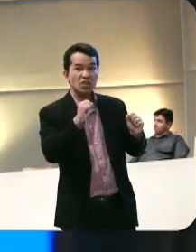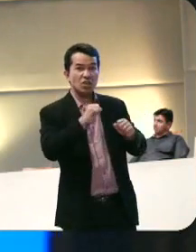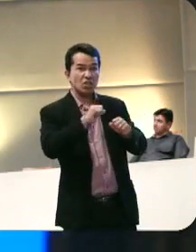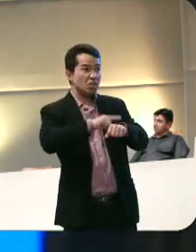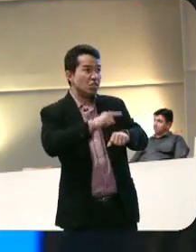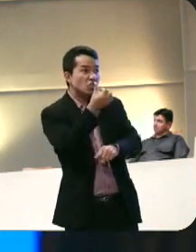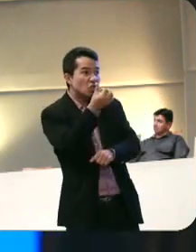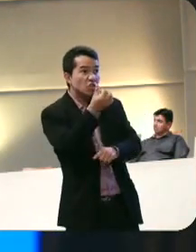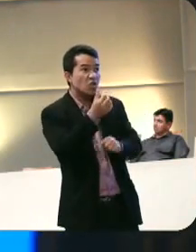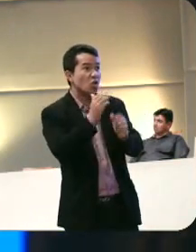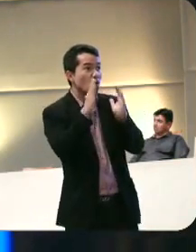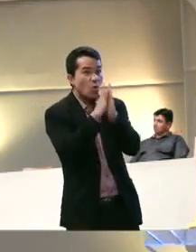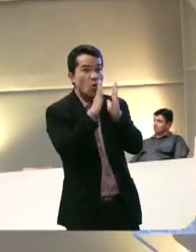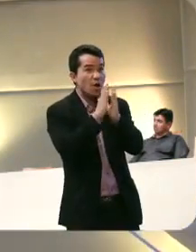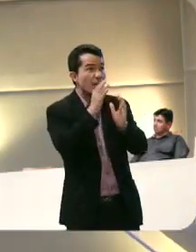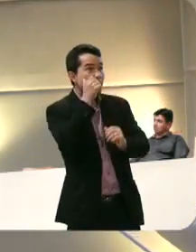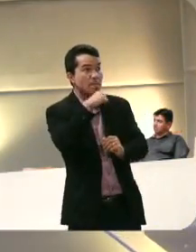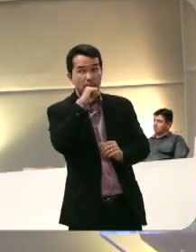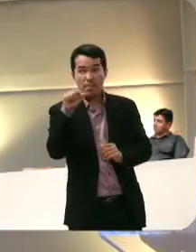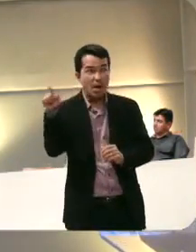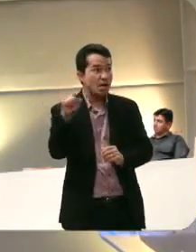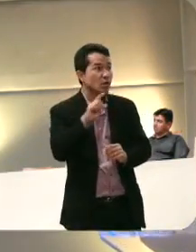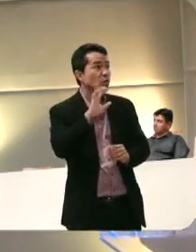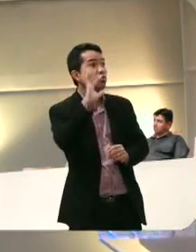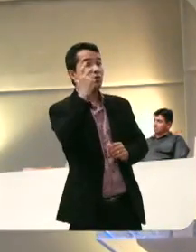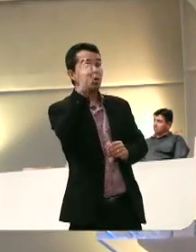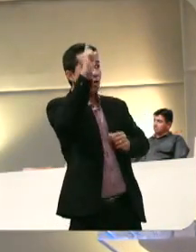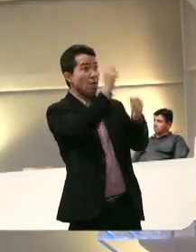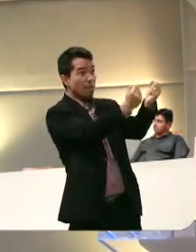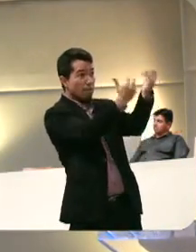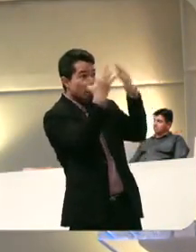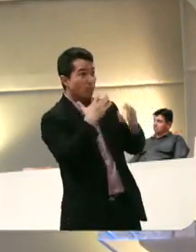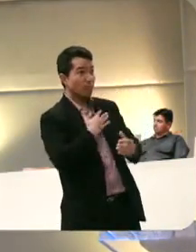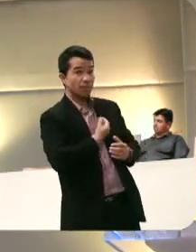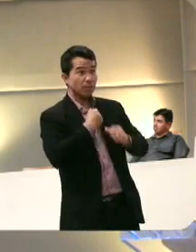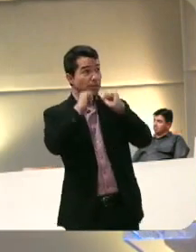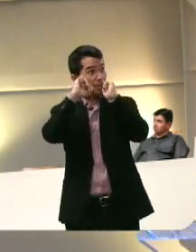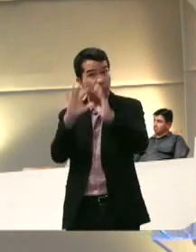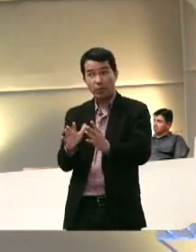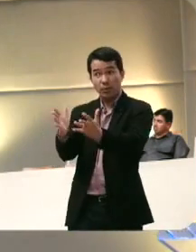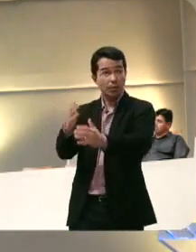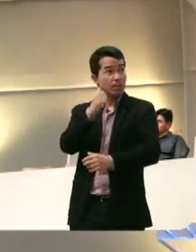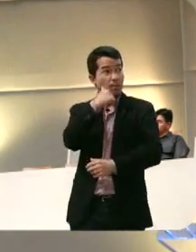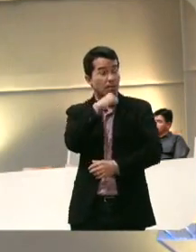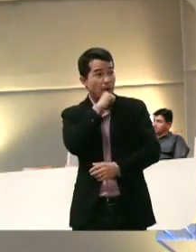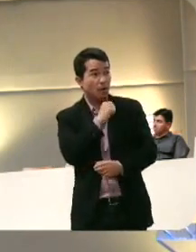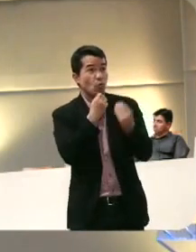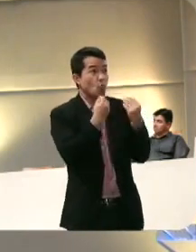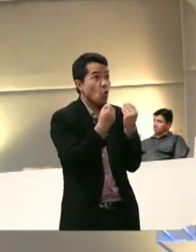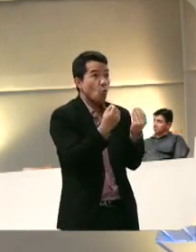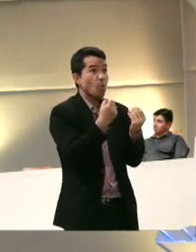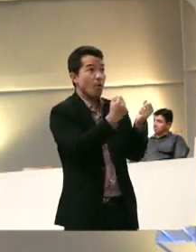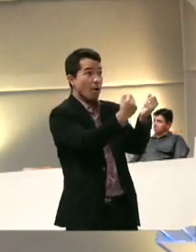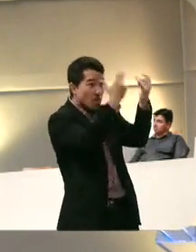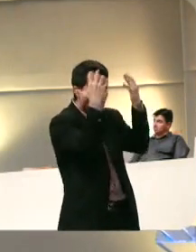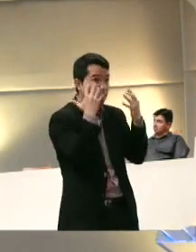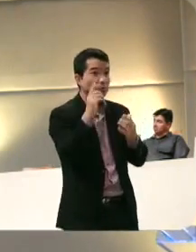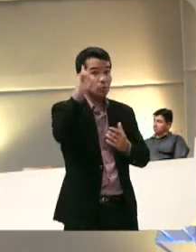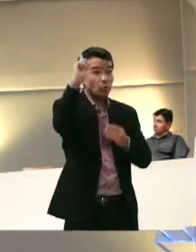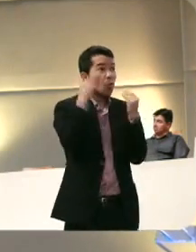lá, pela mãe dele, mas não é que Deus está abençoando minha vida? Eu tinha que fazer uma entrega hoje, de um trabalho